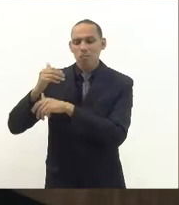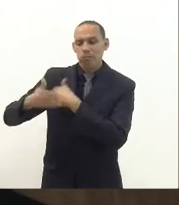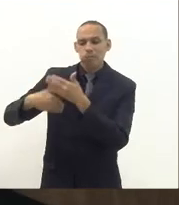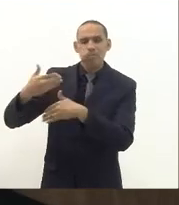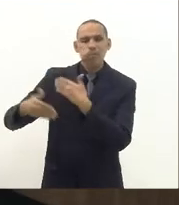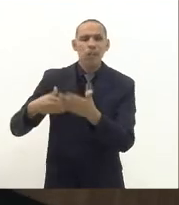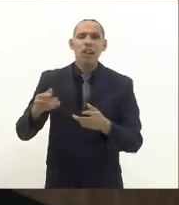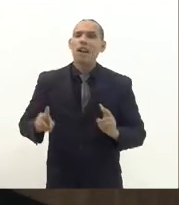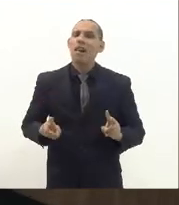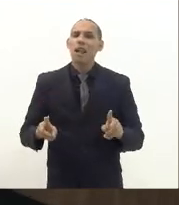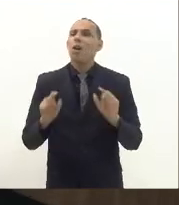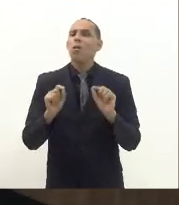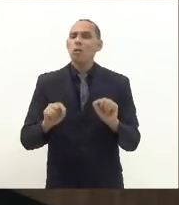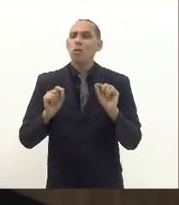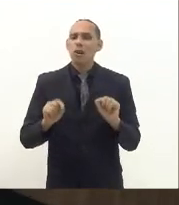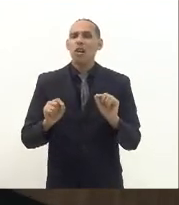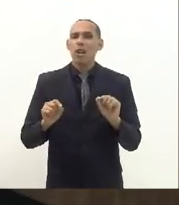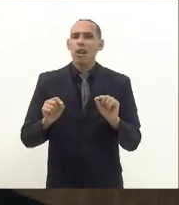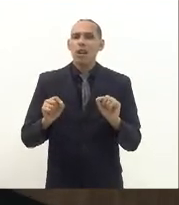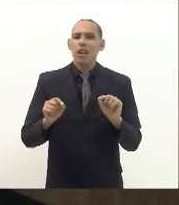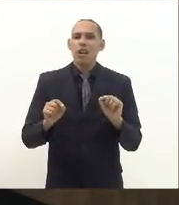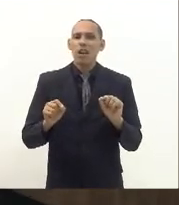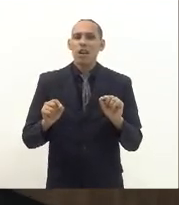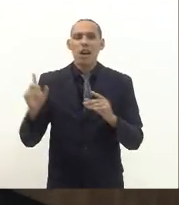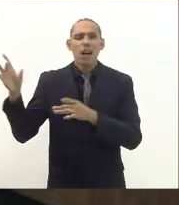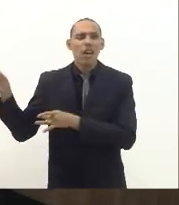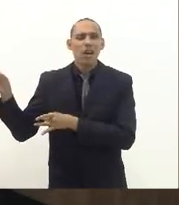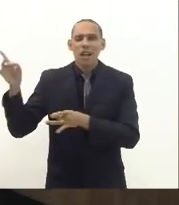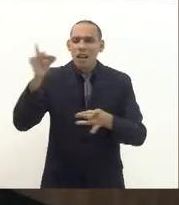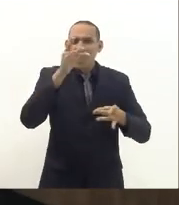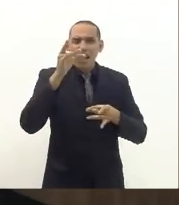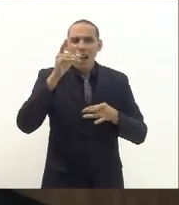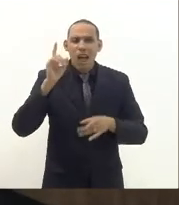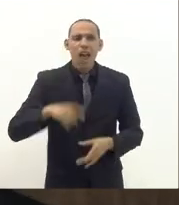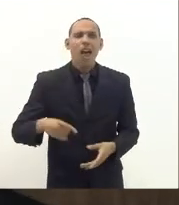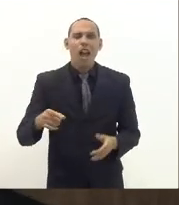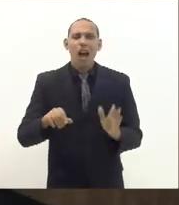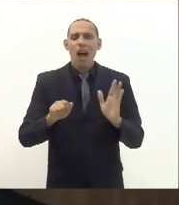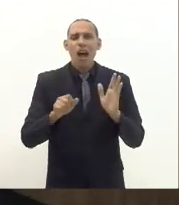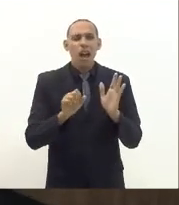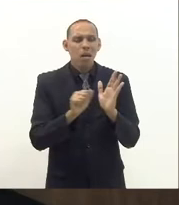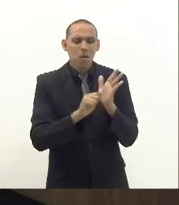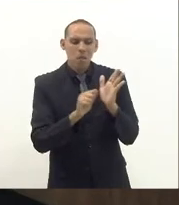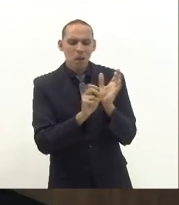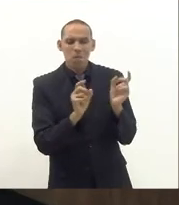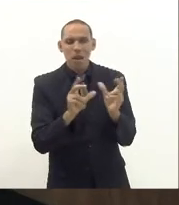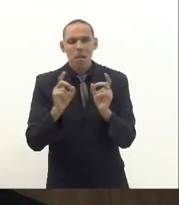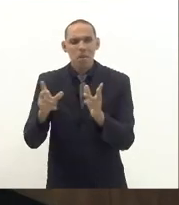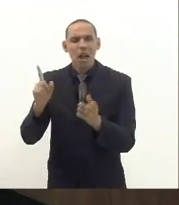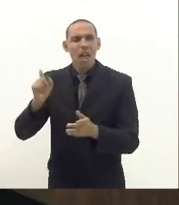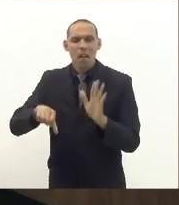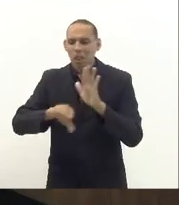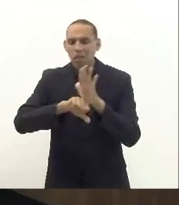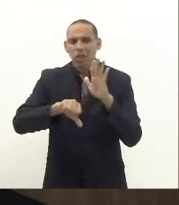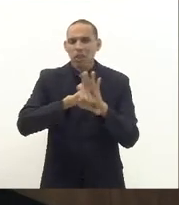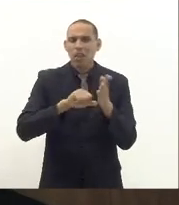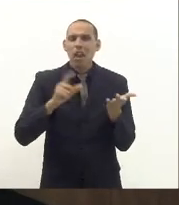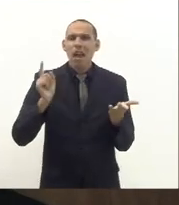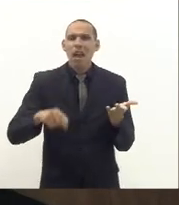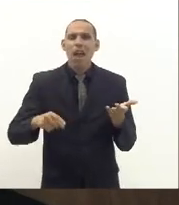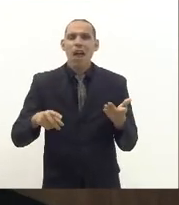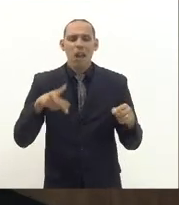inteira baseado em personagens que são traficantes que são criminosos que são